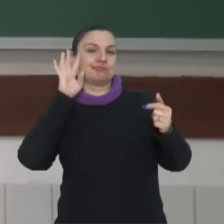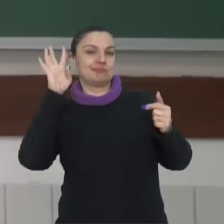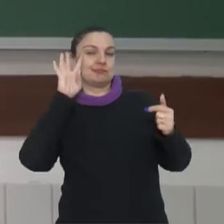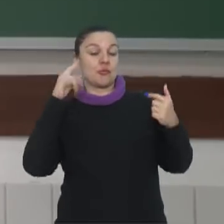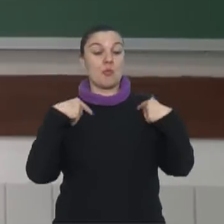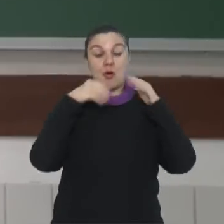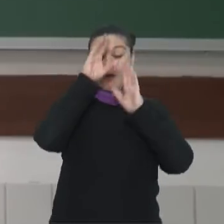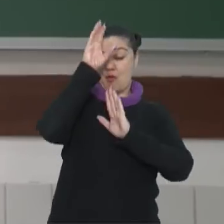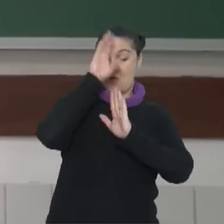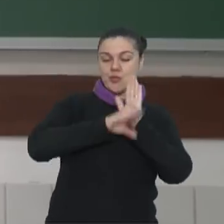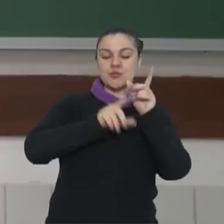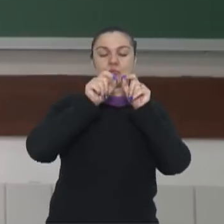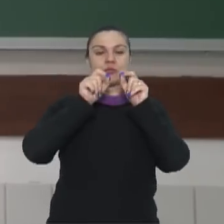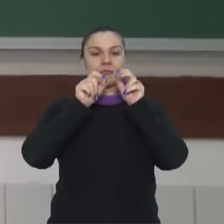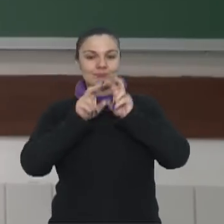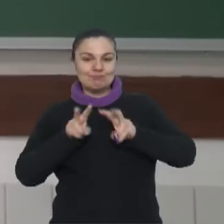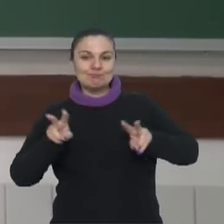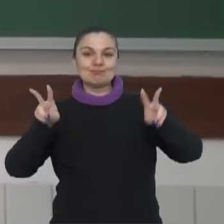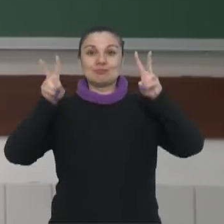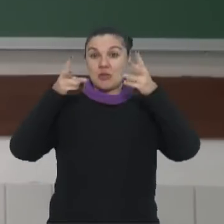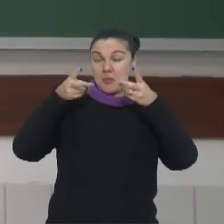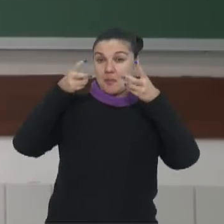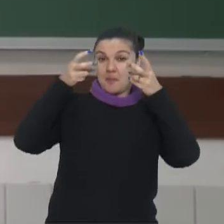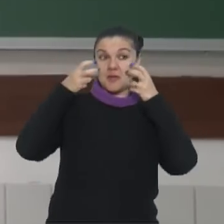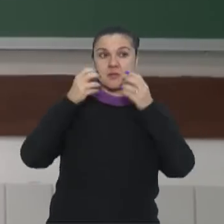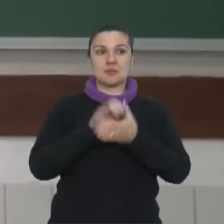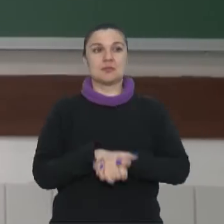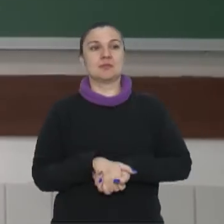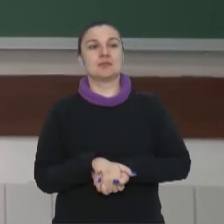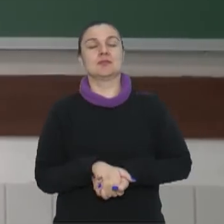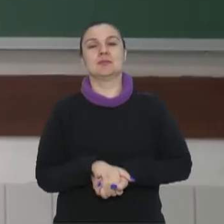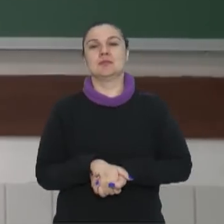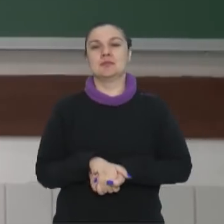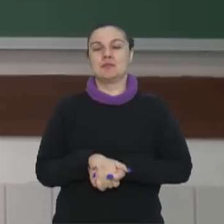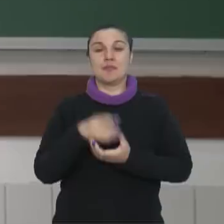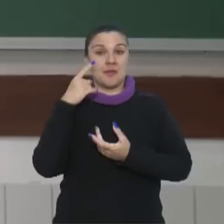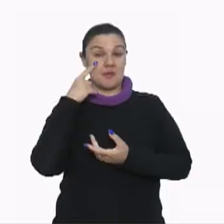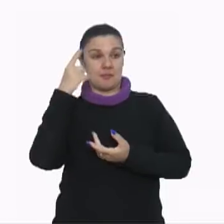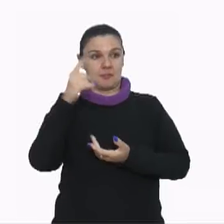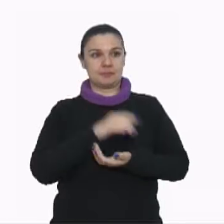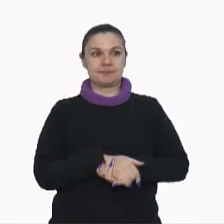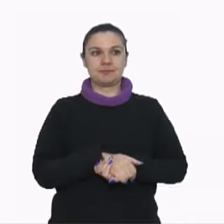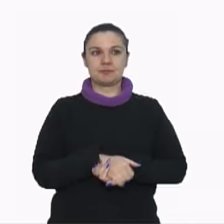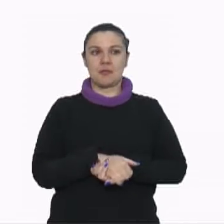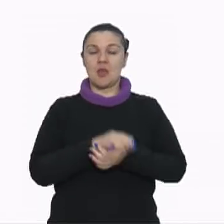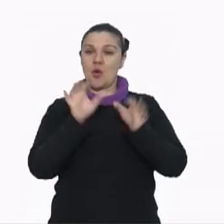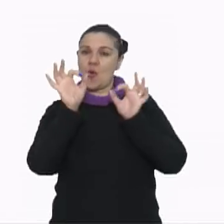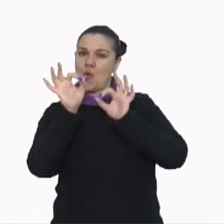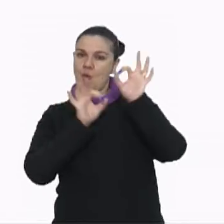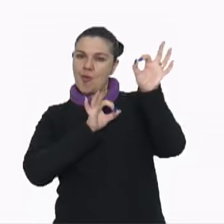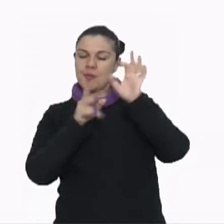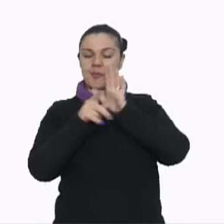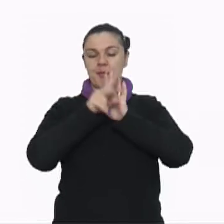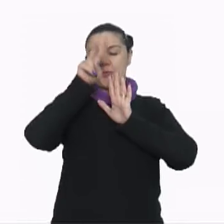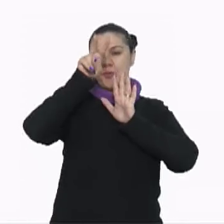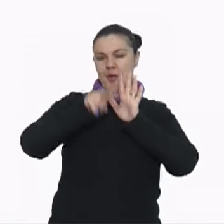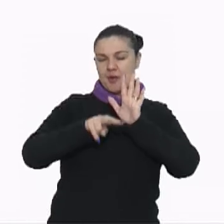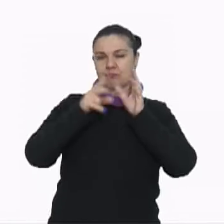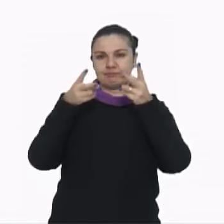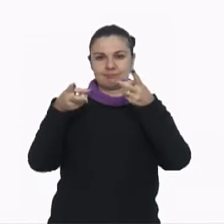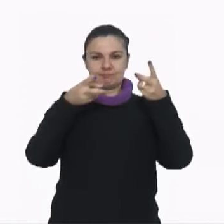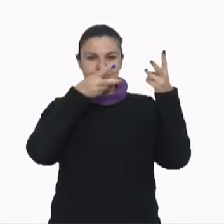um conceito de leitura de imagem que eu achei super legal. Então, vamos ver aqui no quiz. A proposta de leitura de imagem que o